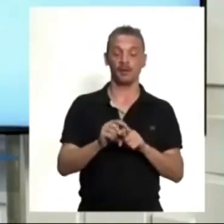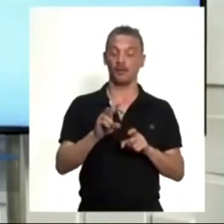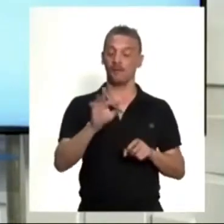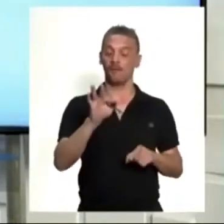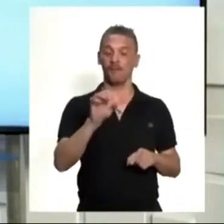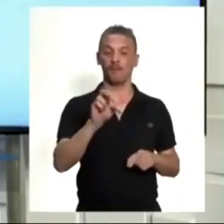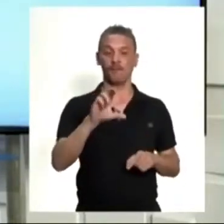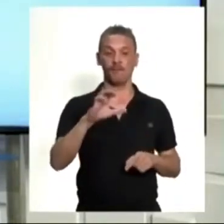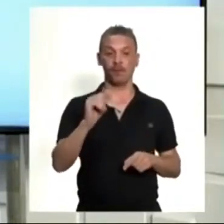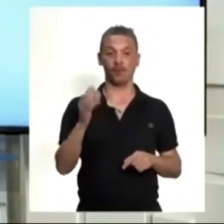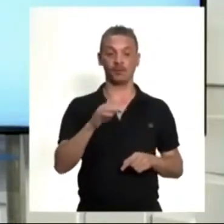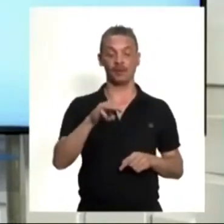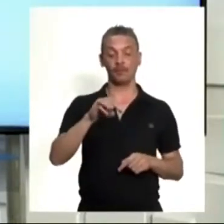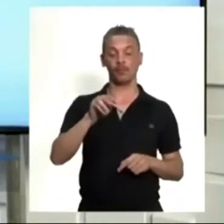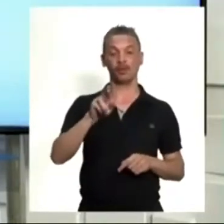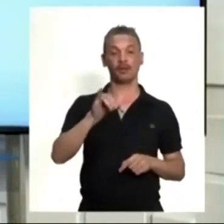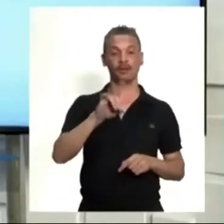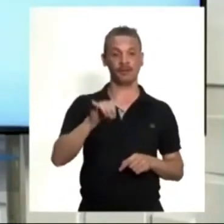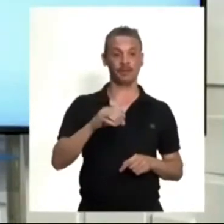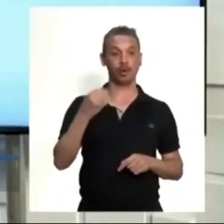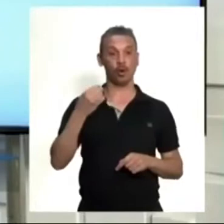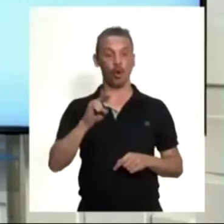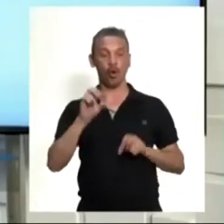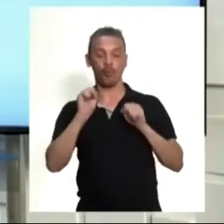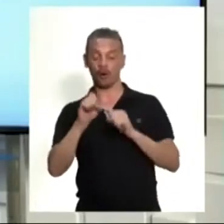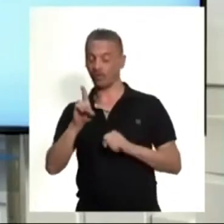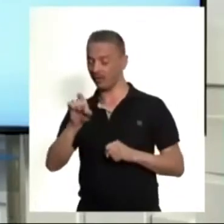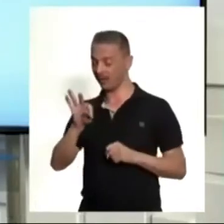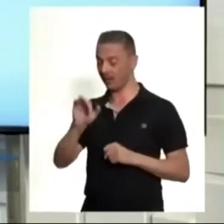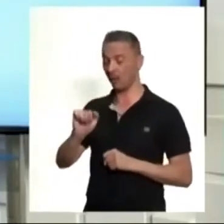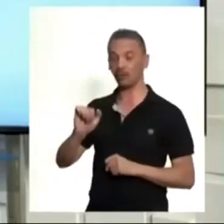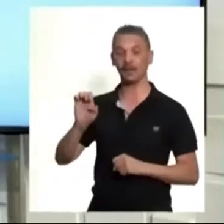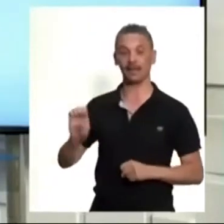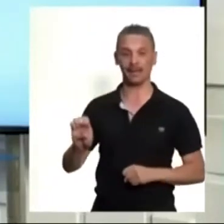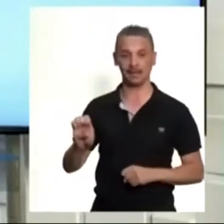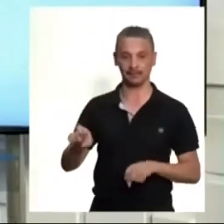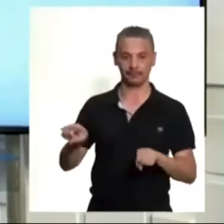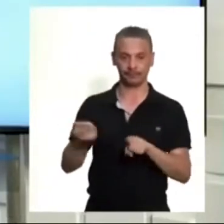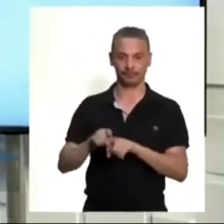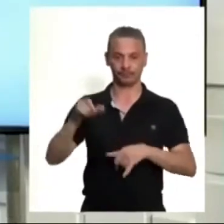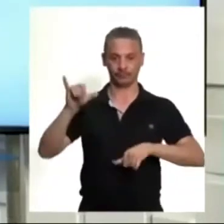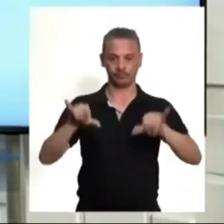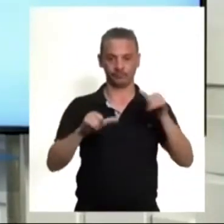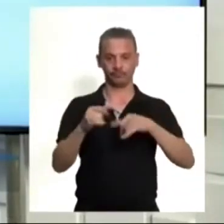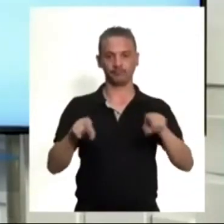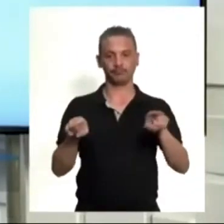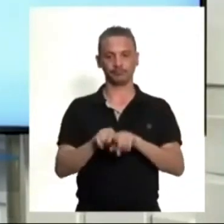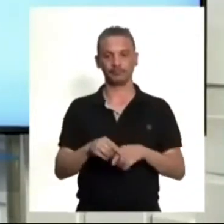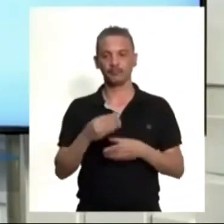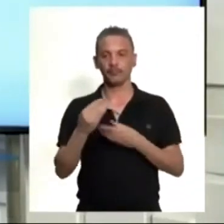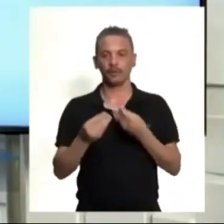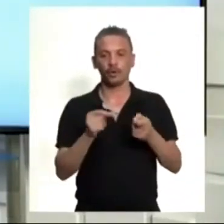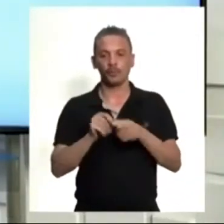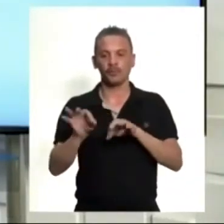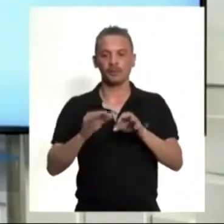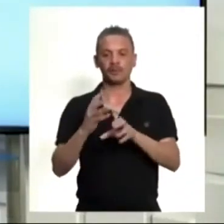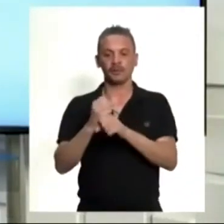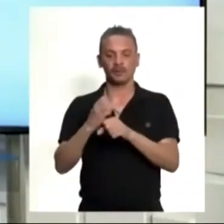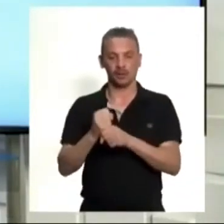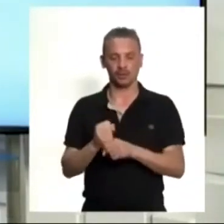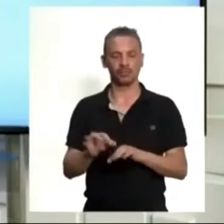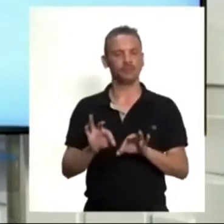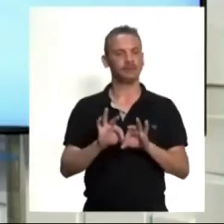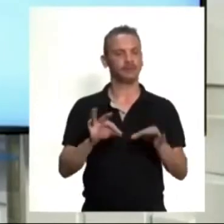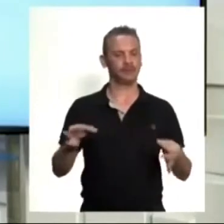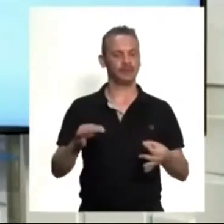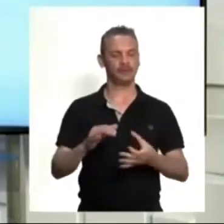pilha, tá? Ou ΔE. A gente pode até falar ΔE, que a gente usa muito na química aqui. Correto? Você fala, mas como é que eu faço esse cálculo? É super simples,